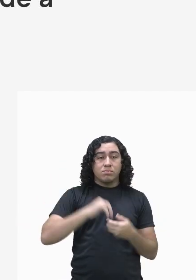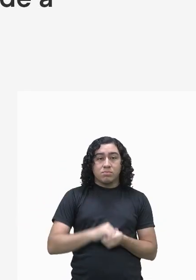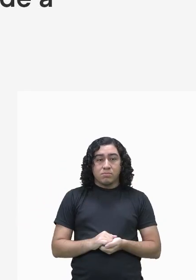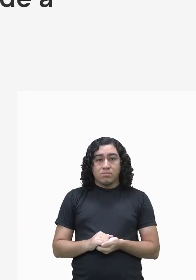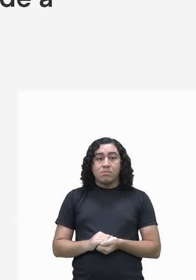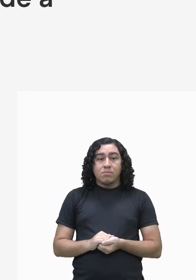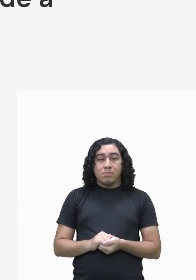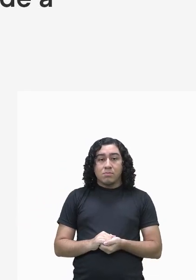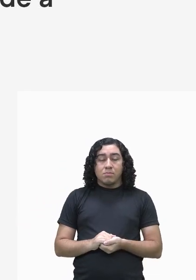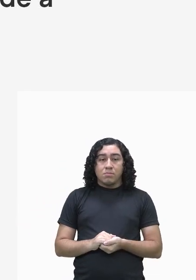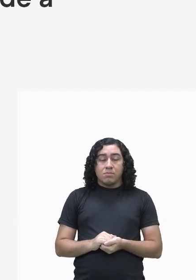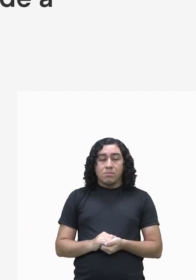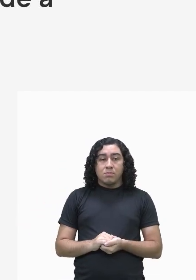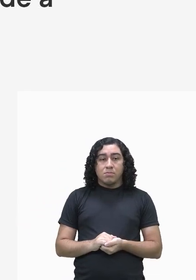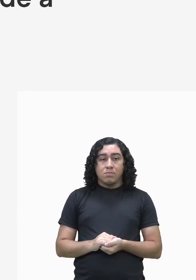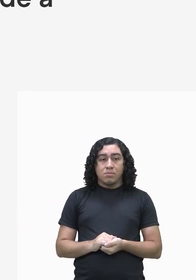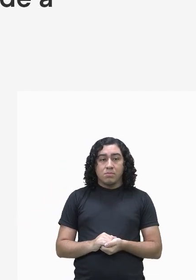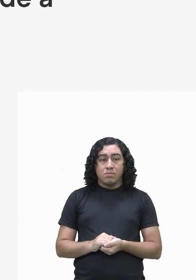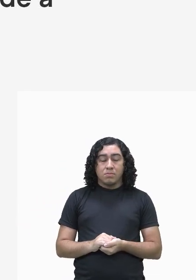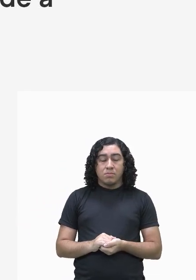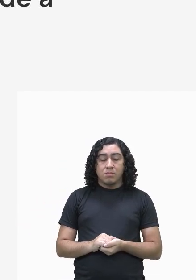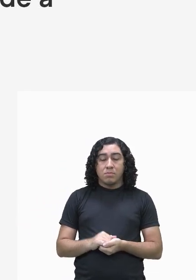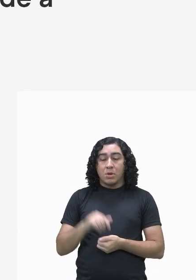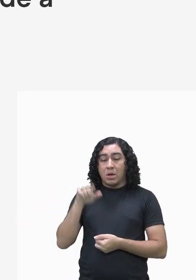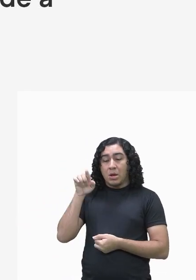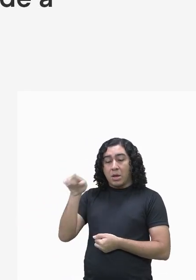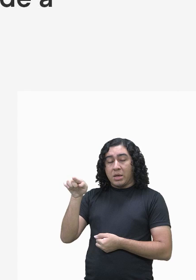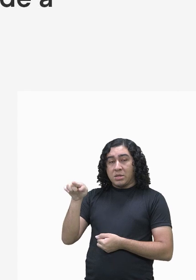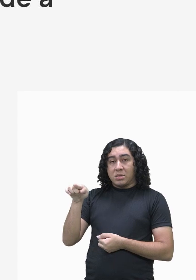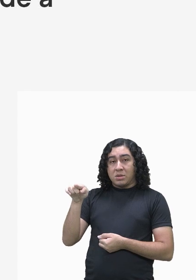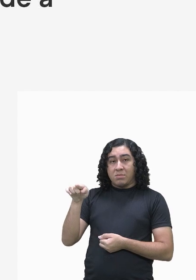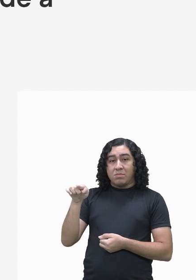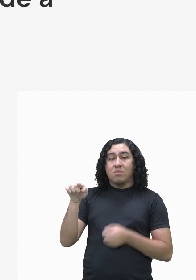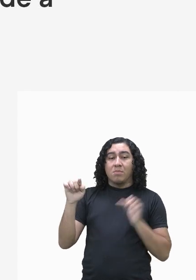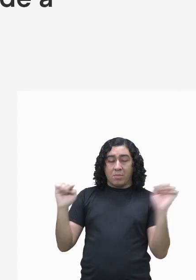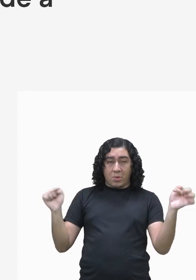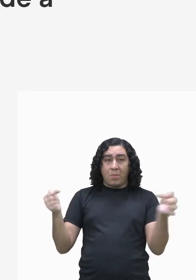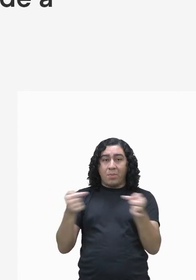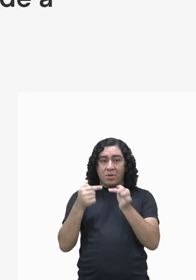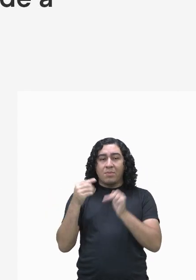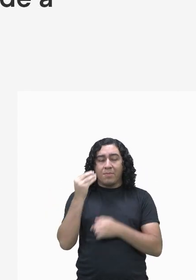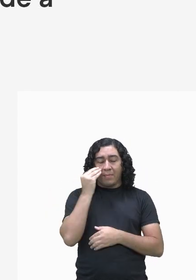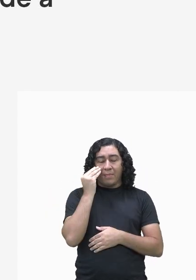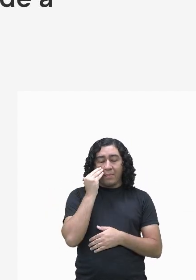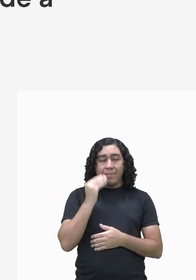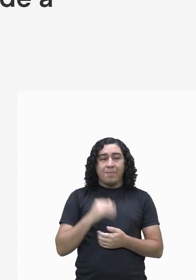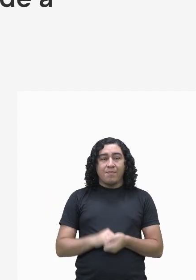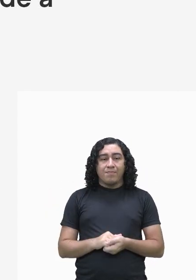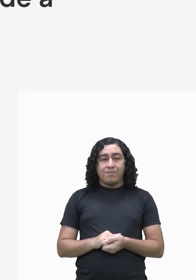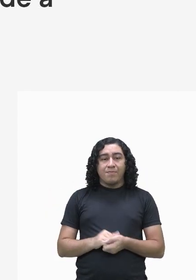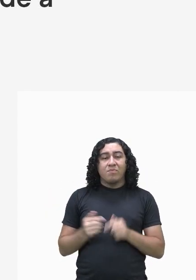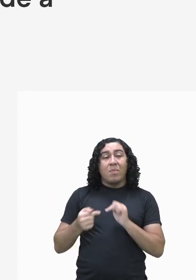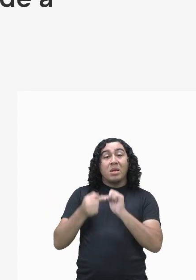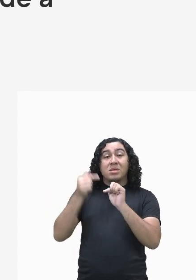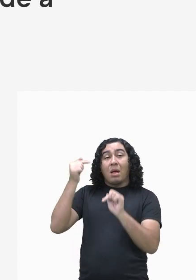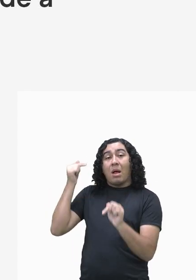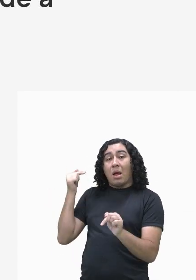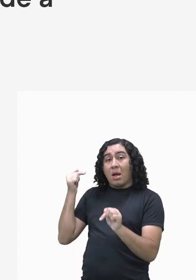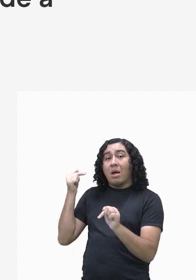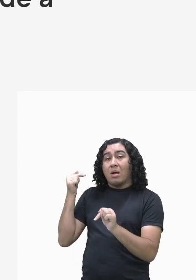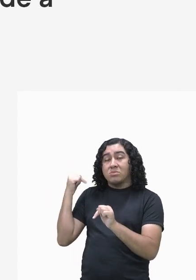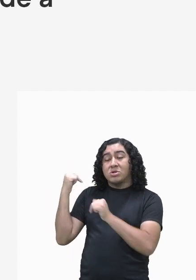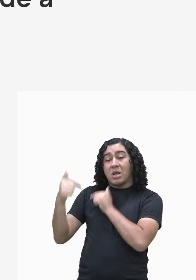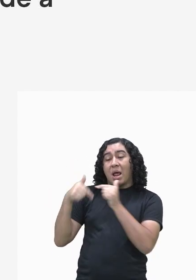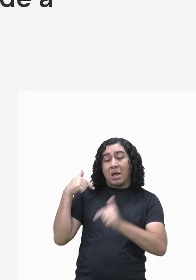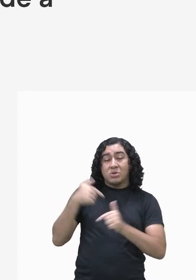clássico, o poder é entendido desta forma. Vejam bem, do modo clássico, na maioria